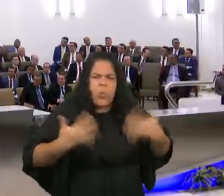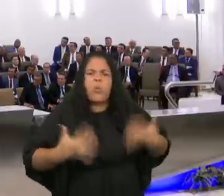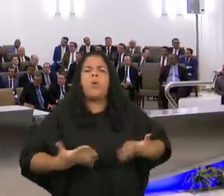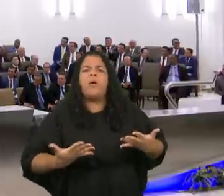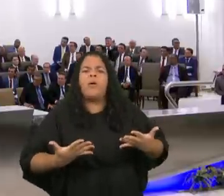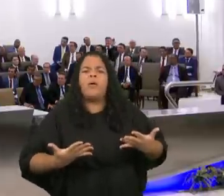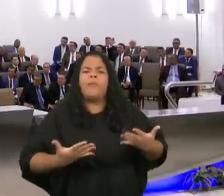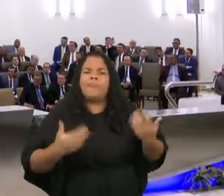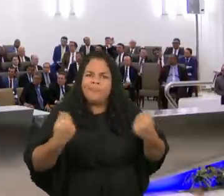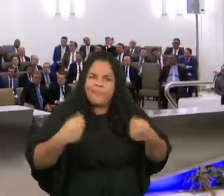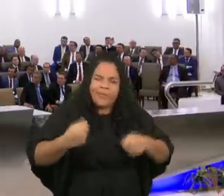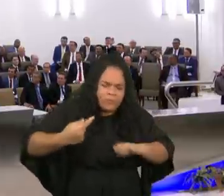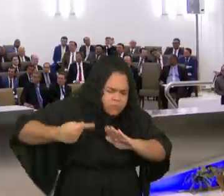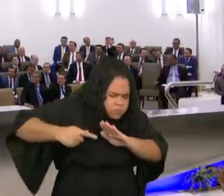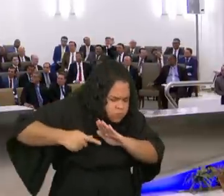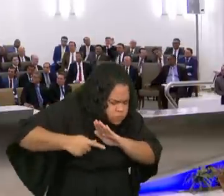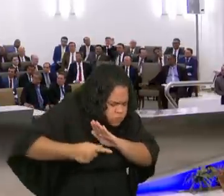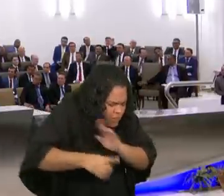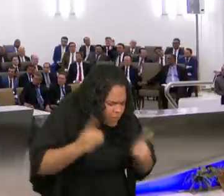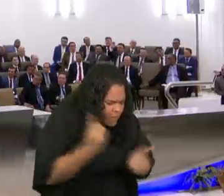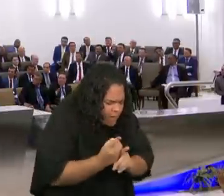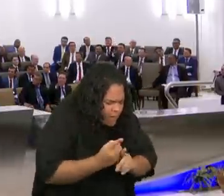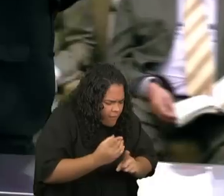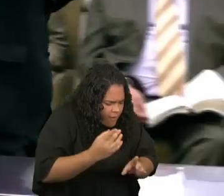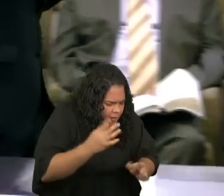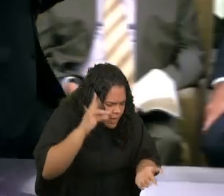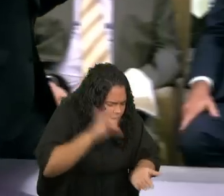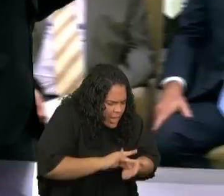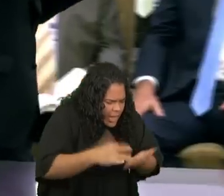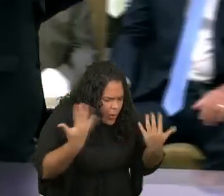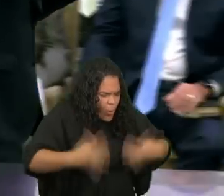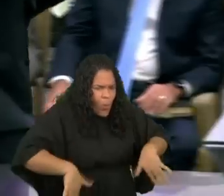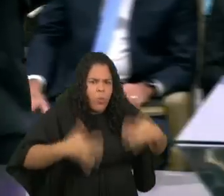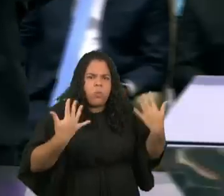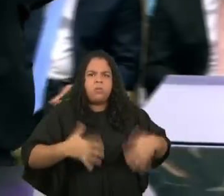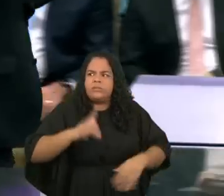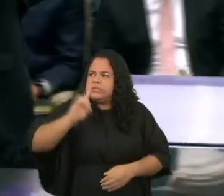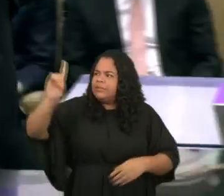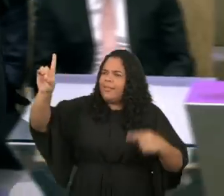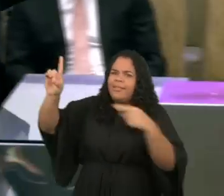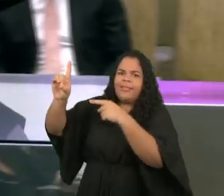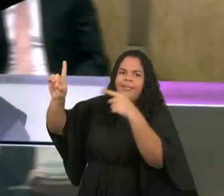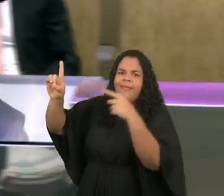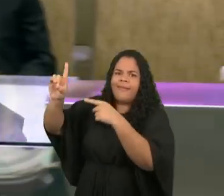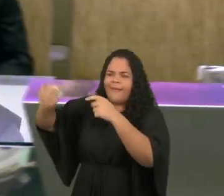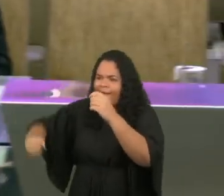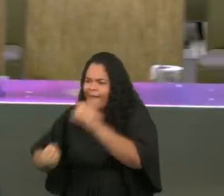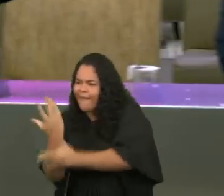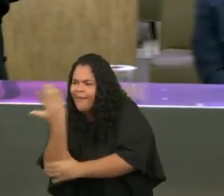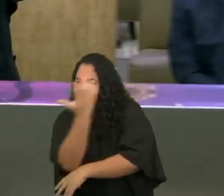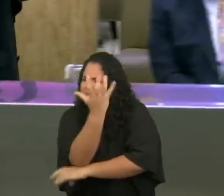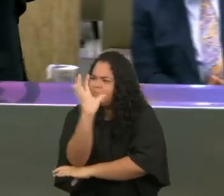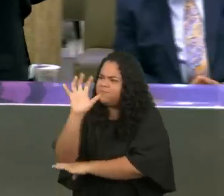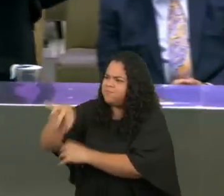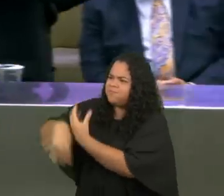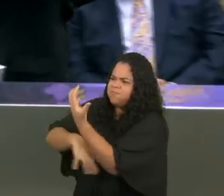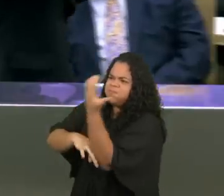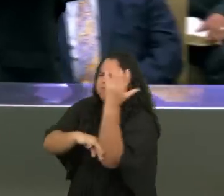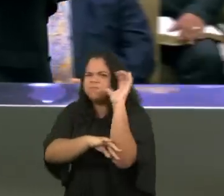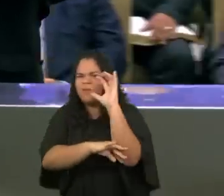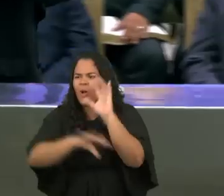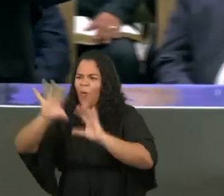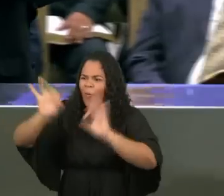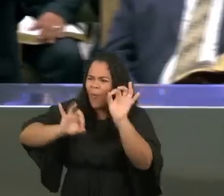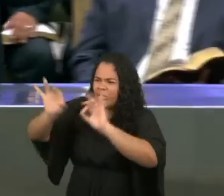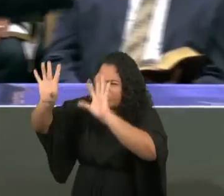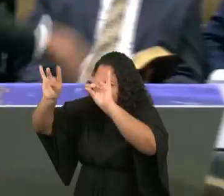Deus absconditos que disse, vou deixar pegadas. Remanai, xorebecandaraia.